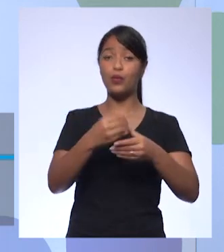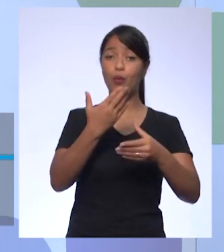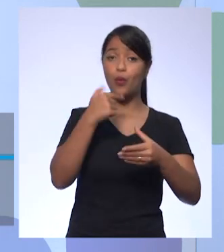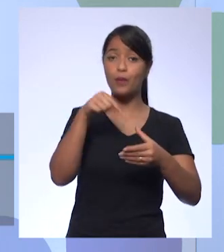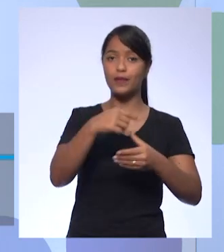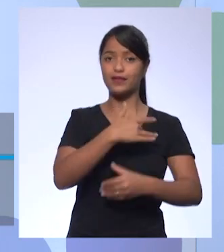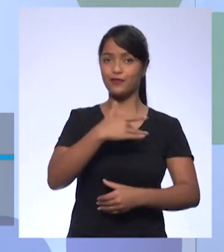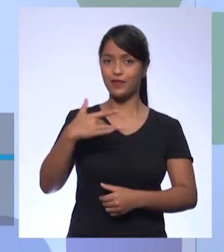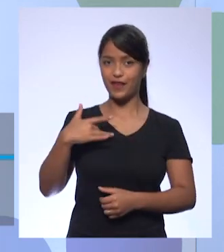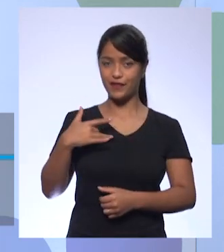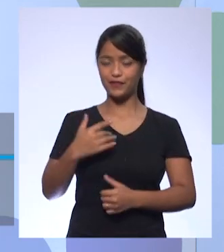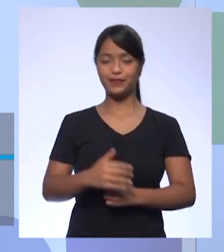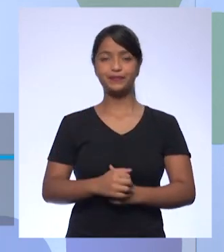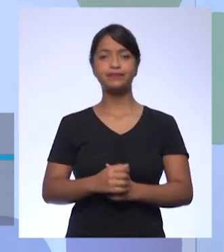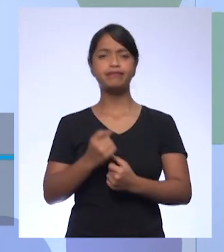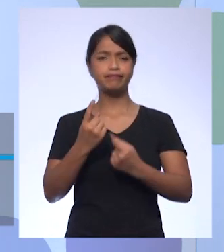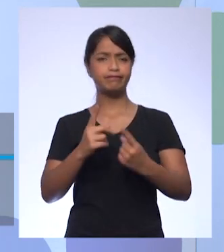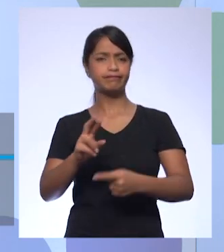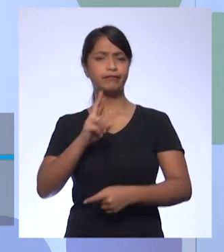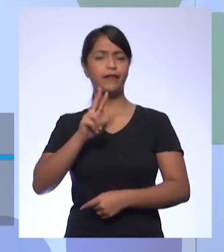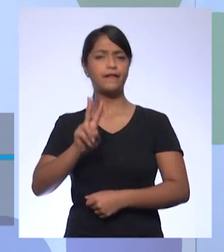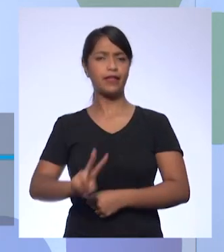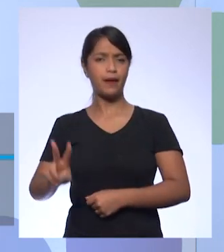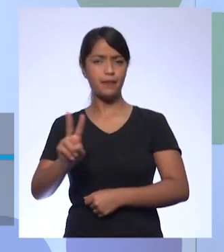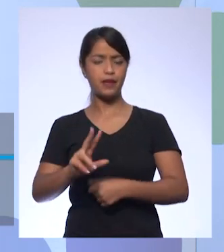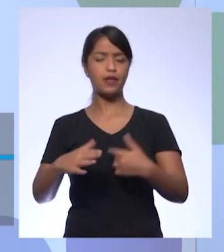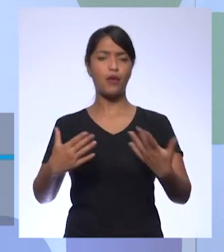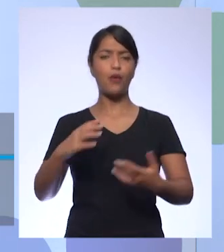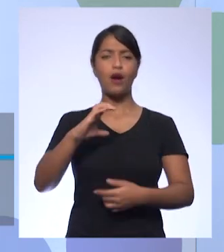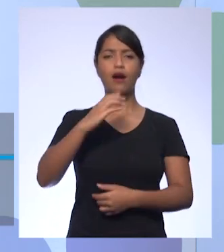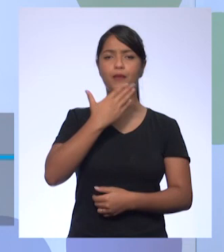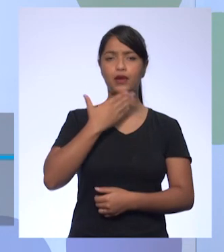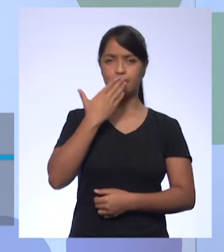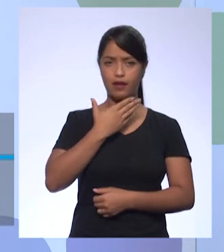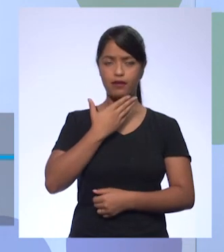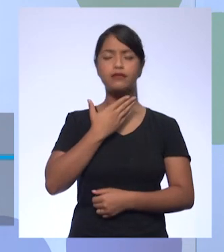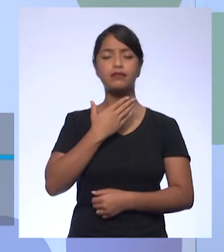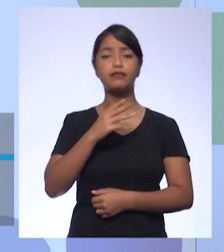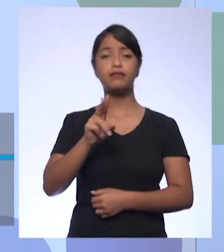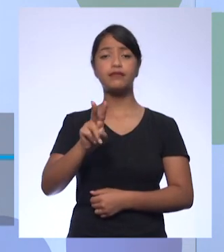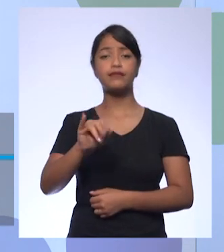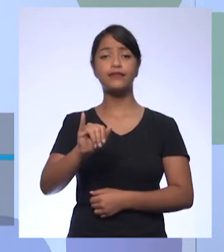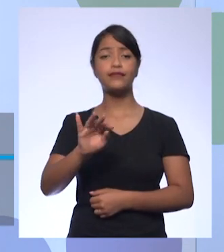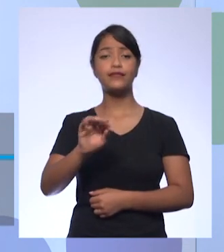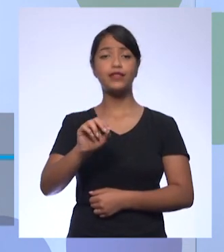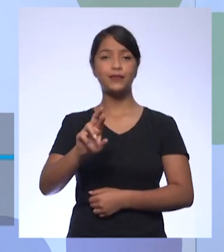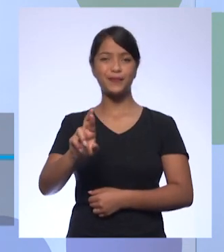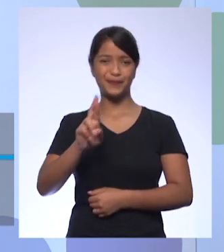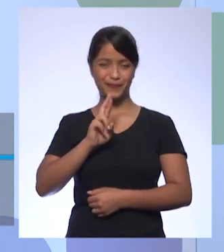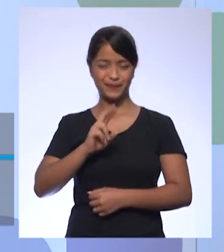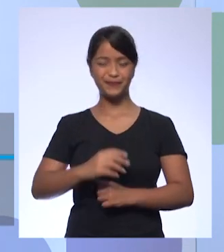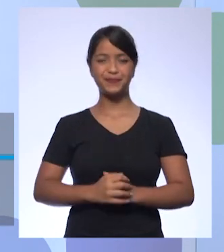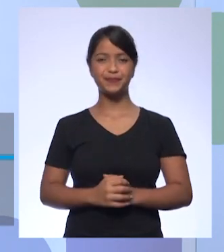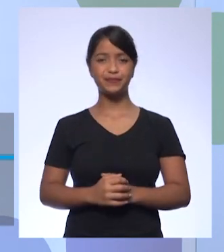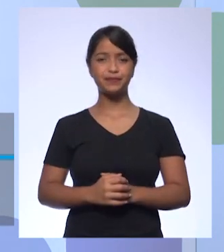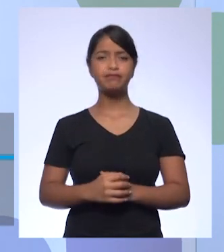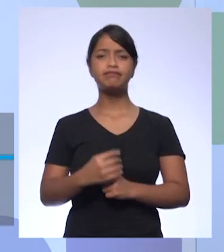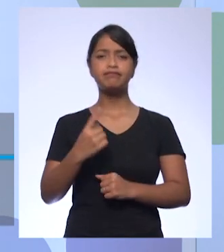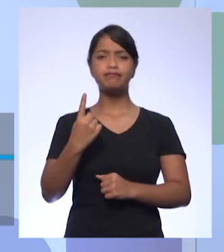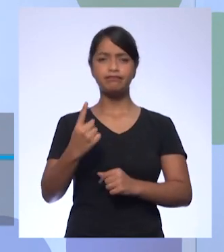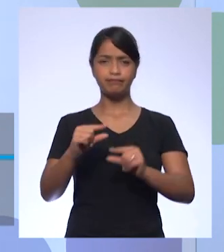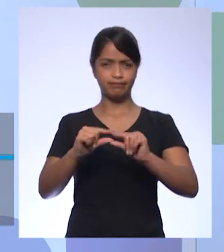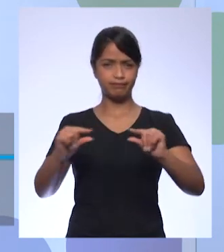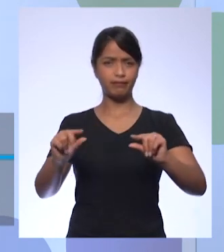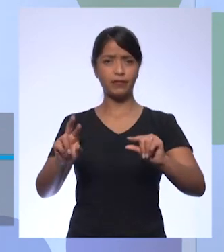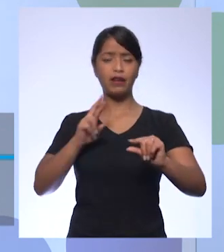carboidratos também colocaram aqui. Quem colocou foi o Vitor Paulo. Um abraço aí para o Vitor Paulo, bom dia. Teve alguém aqui que falou para falar o nome, mas é muito